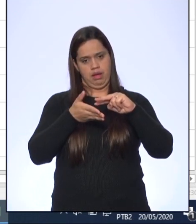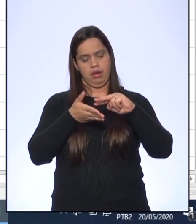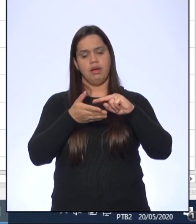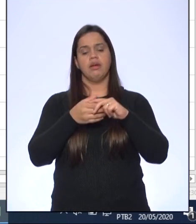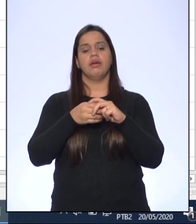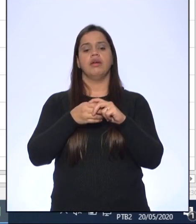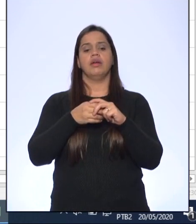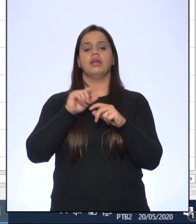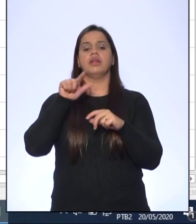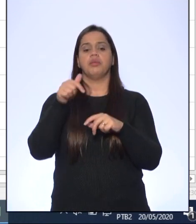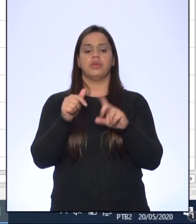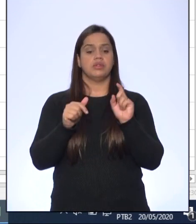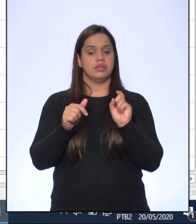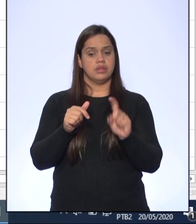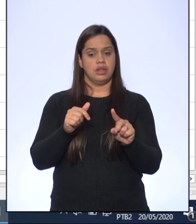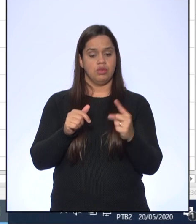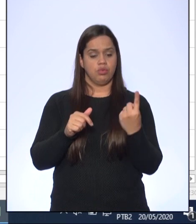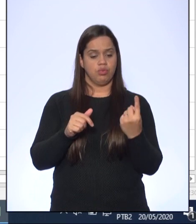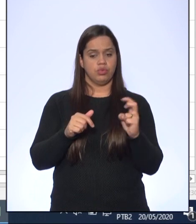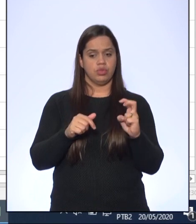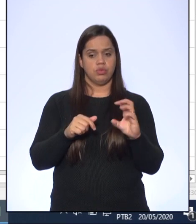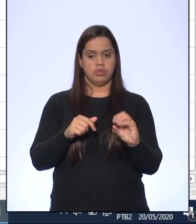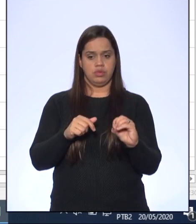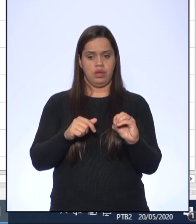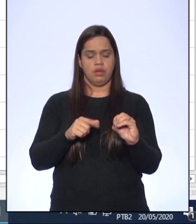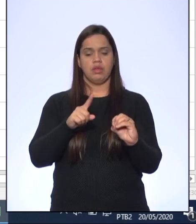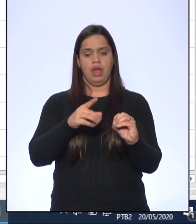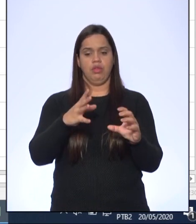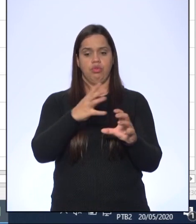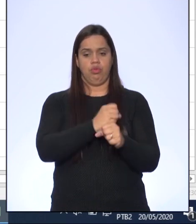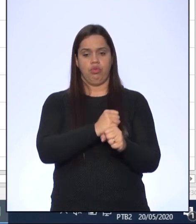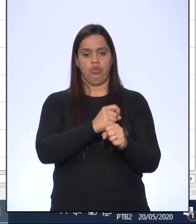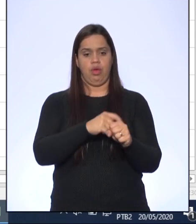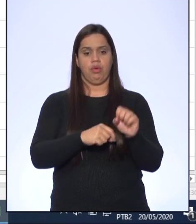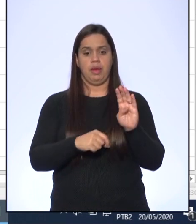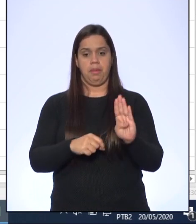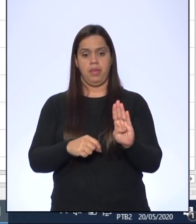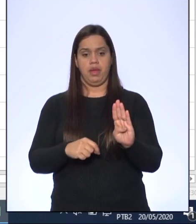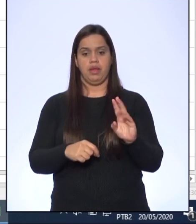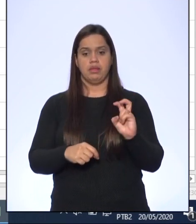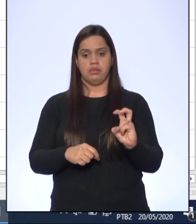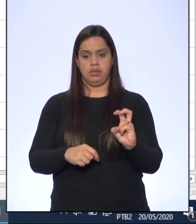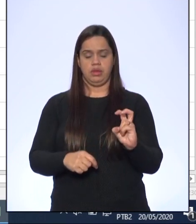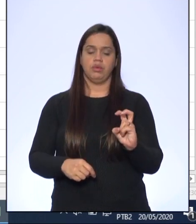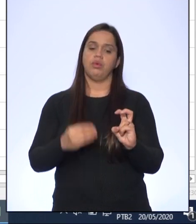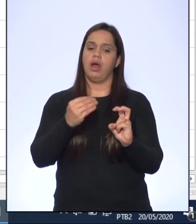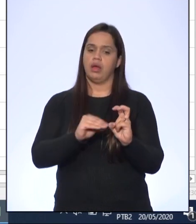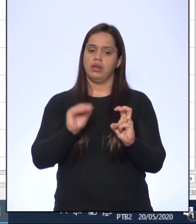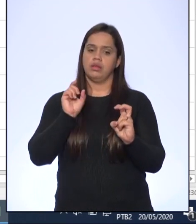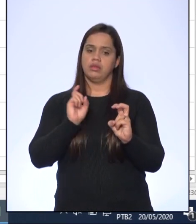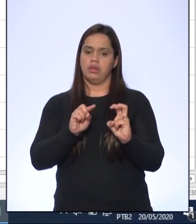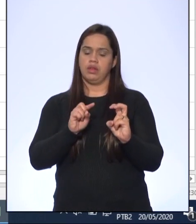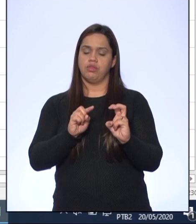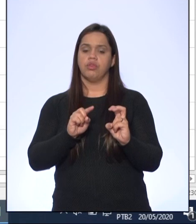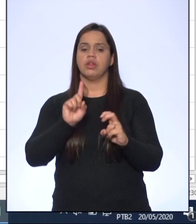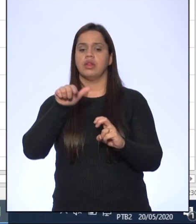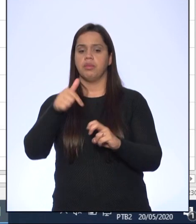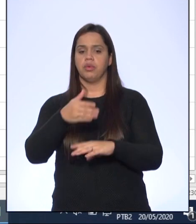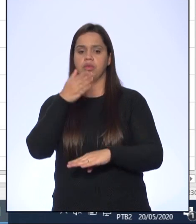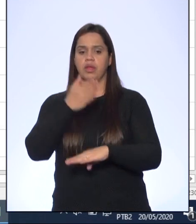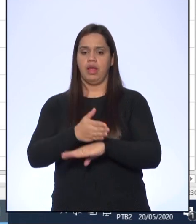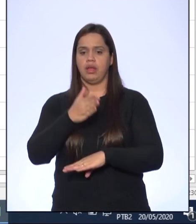divisão, seleciono o total, que no caso aqui é o meu B5. Dá Enter,